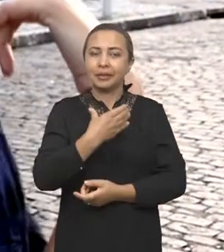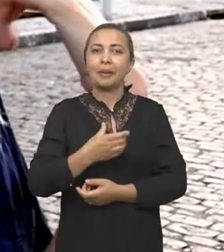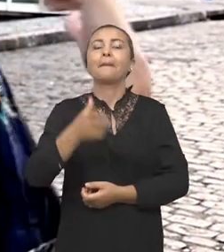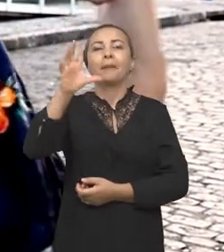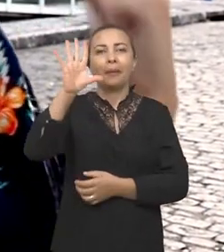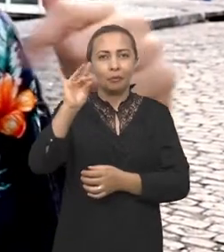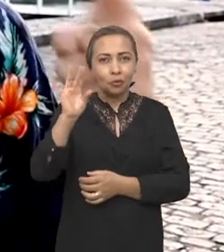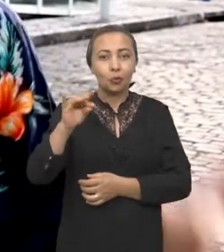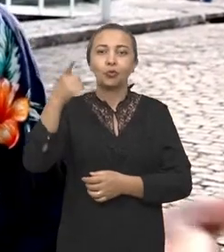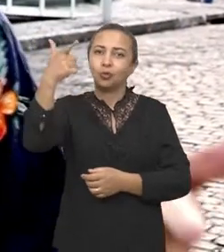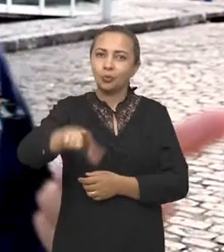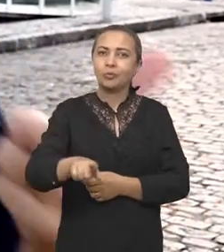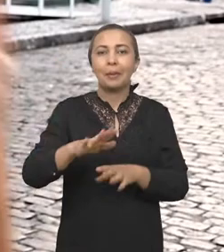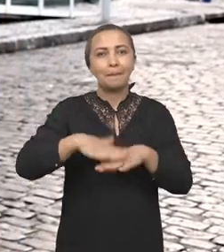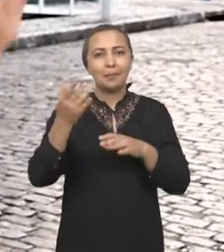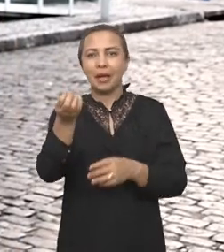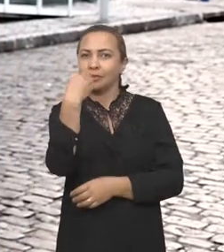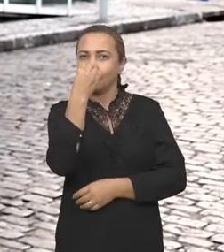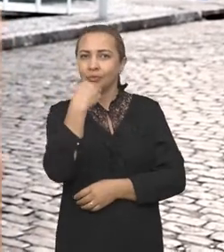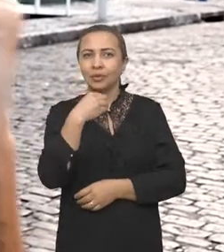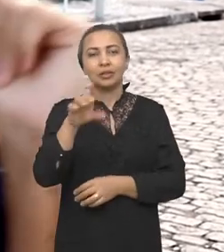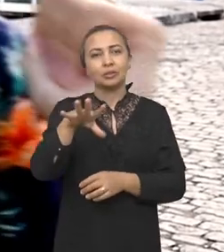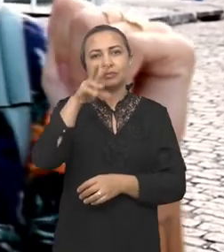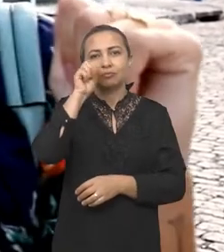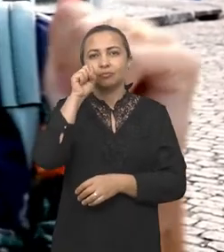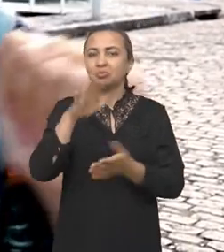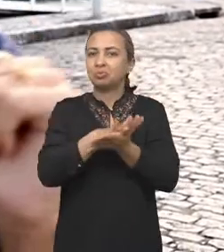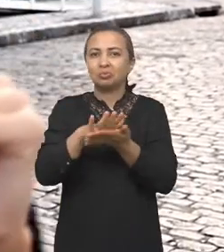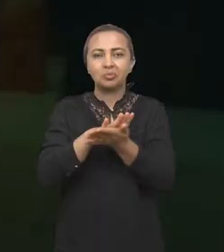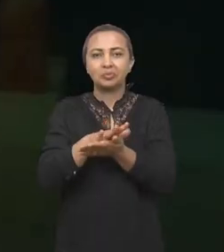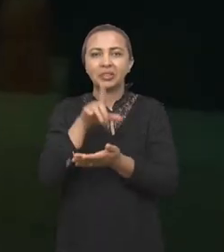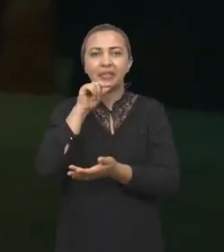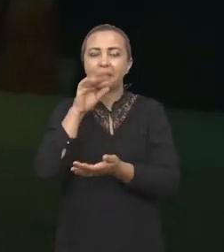ela pegou de novo, só que foi mais fraco. Ela só ficou sem o paladar e sem o olfato.